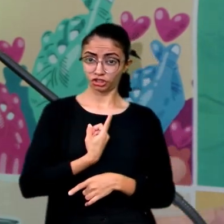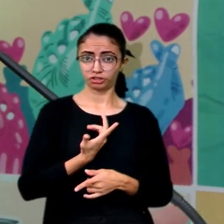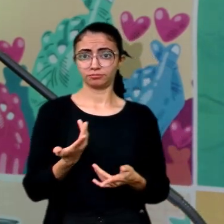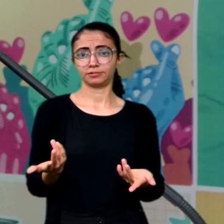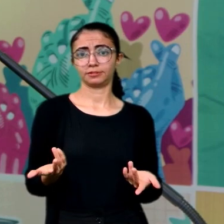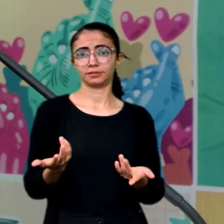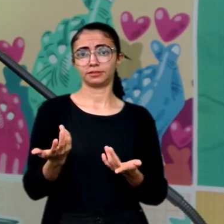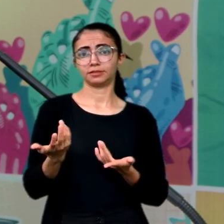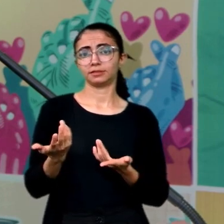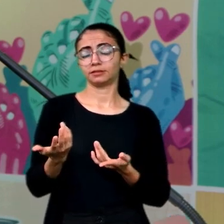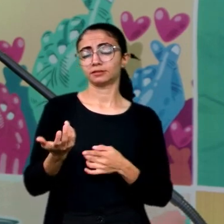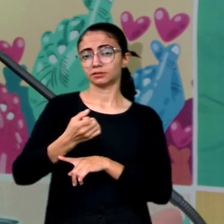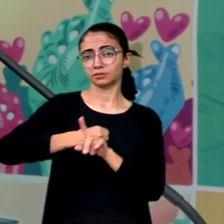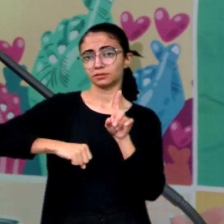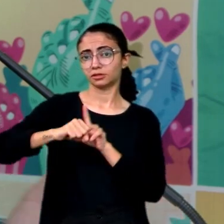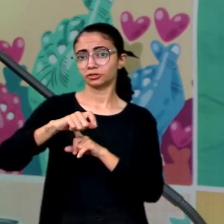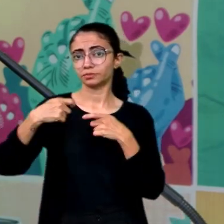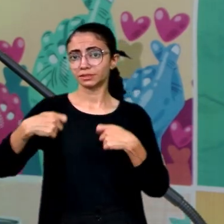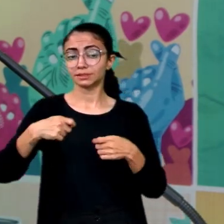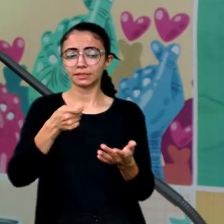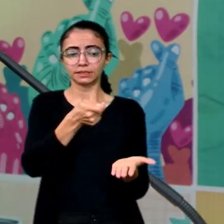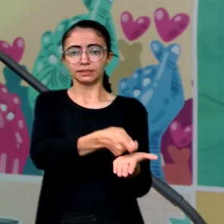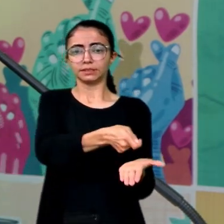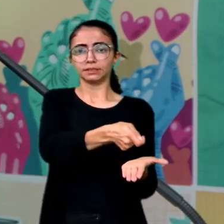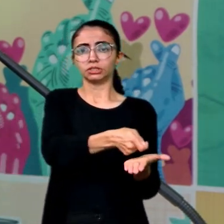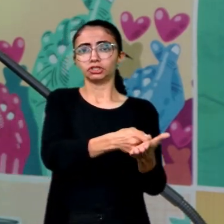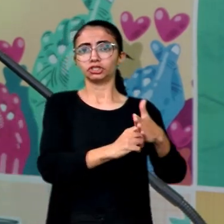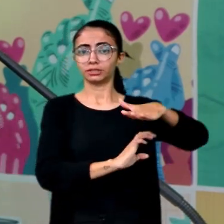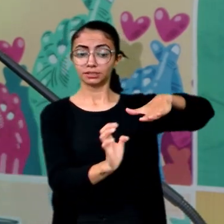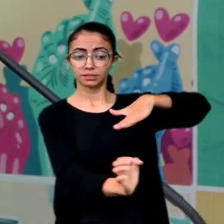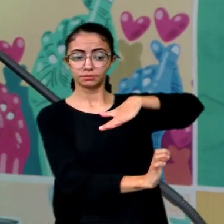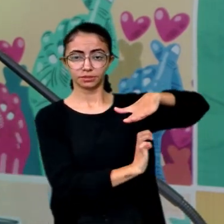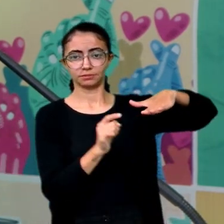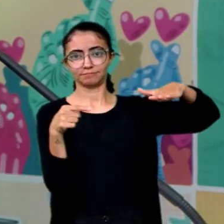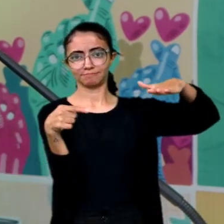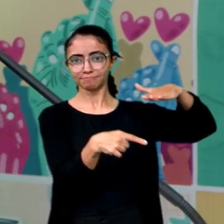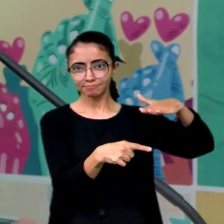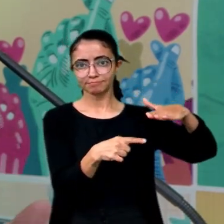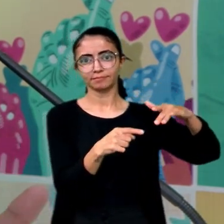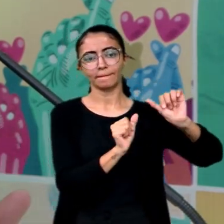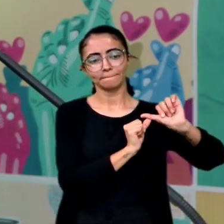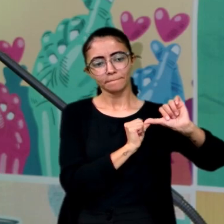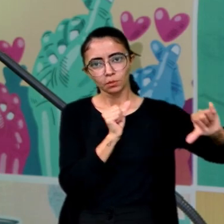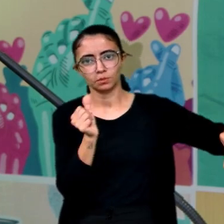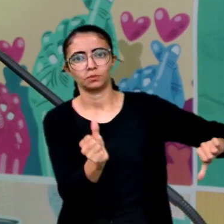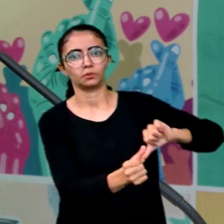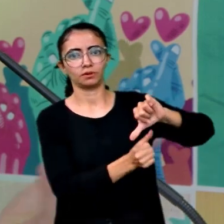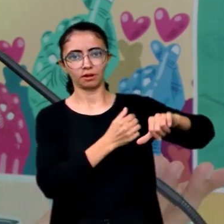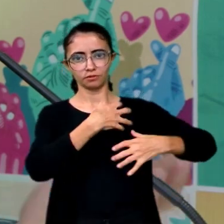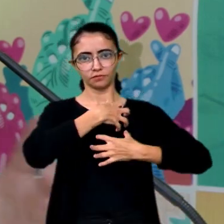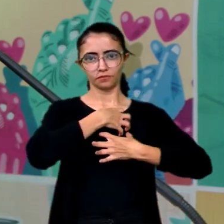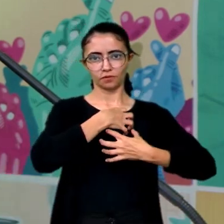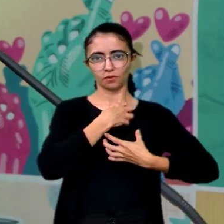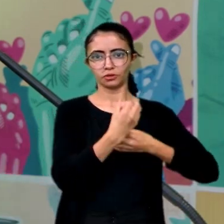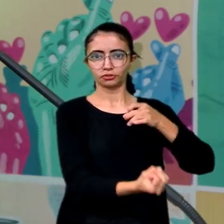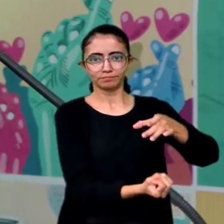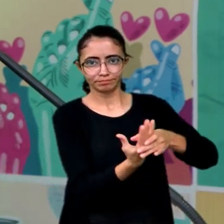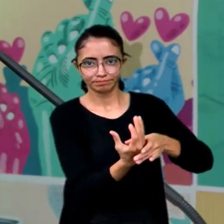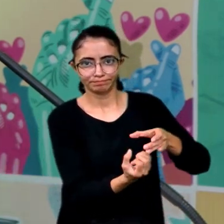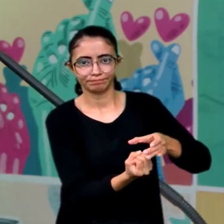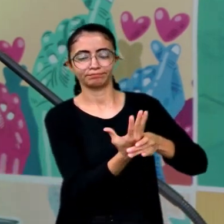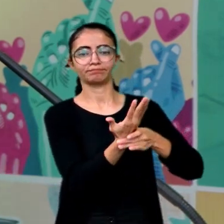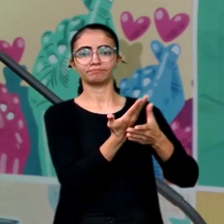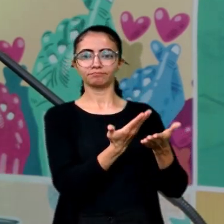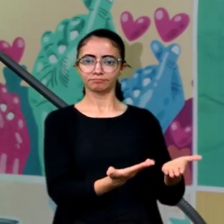esse repensar. Com certeza. Né? Que aí no momento em que uma empresa redesenha o seu formato de embalagens, talvez